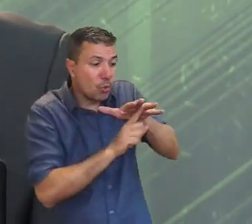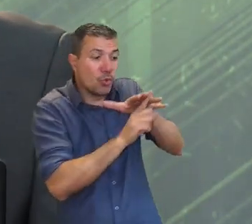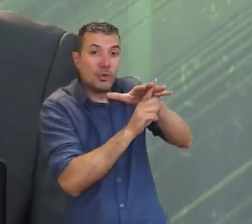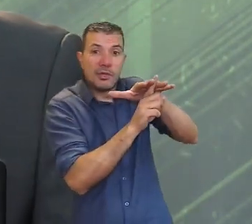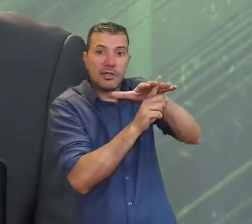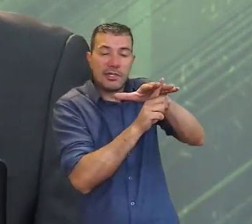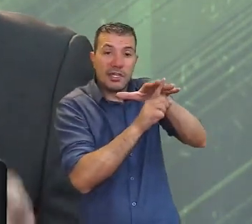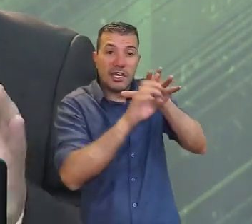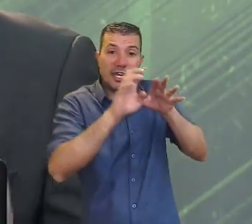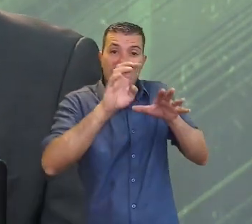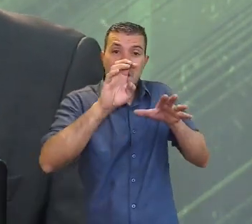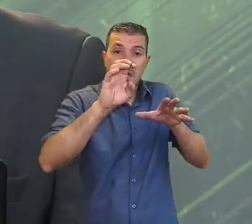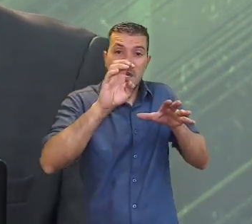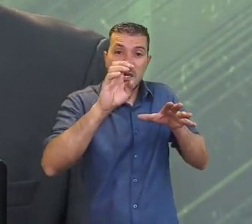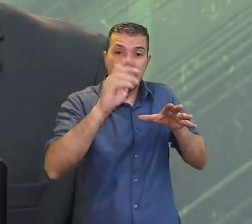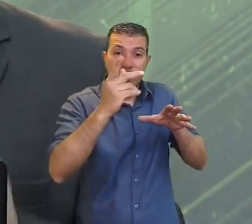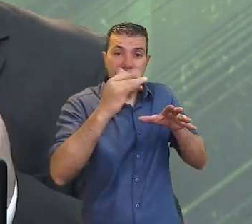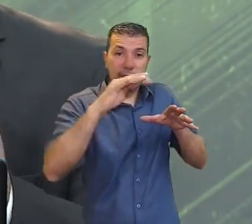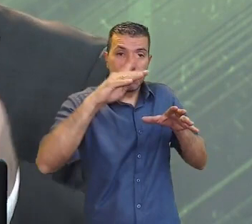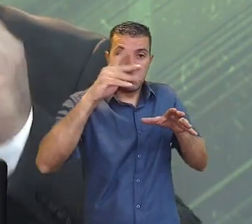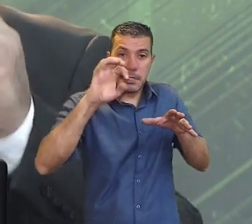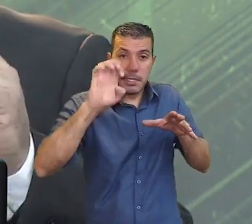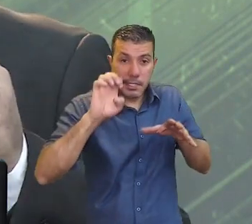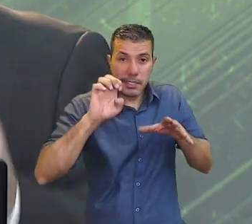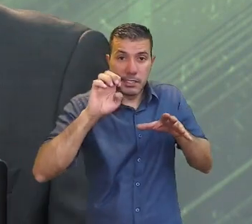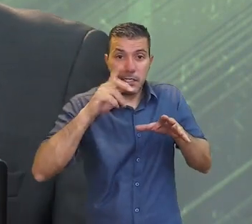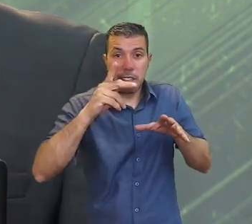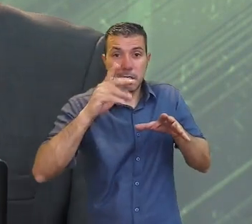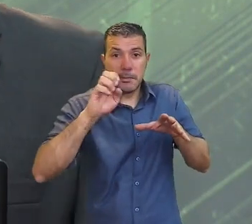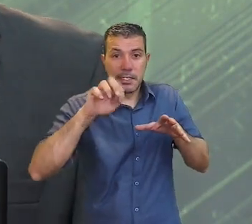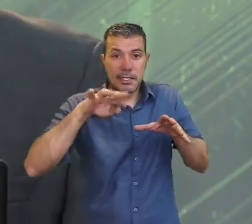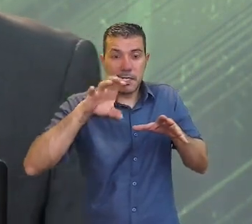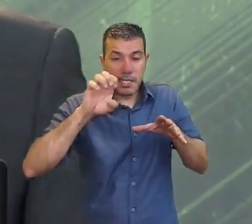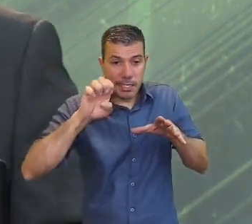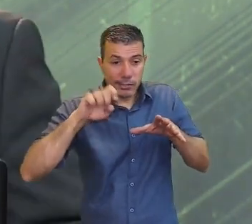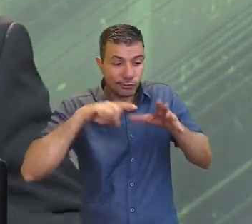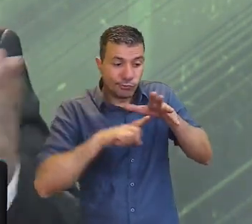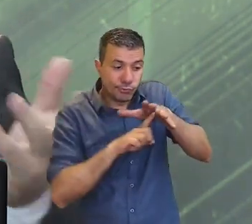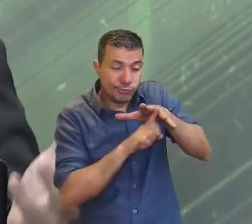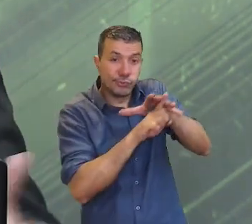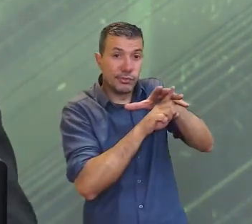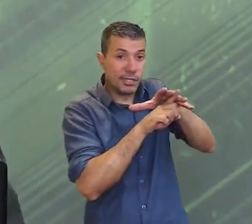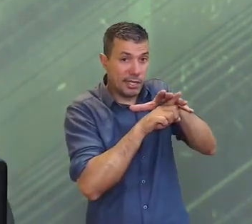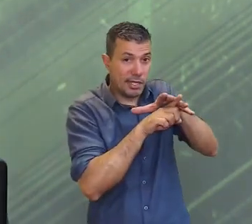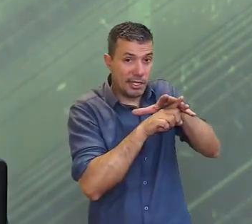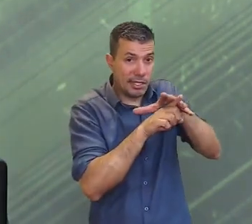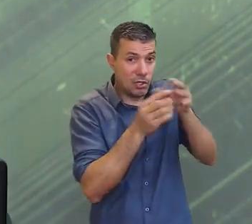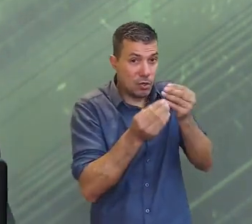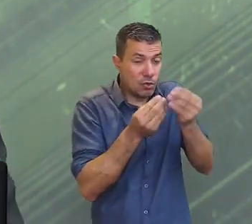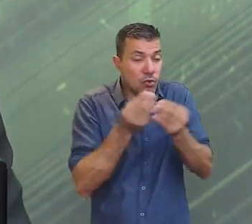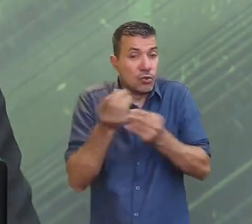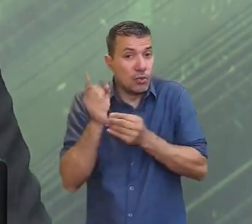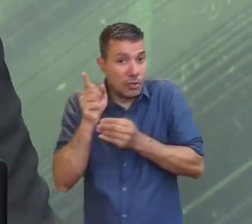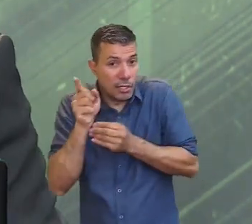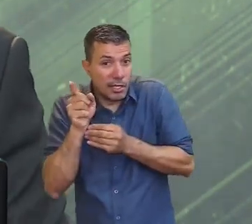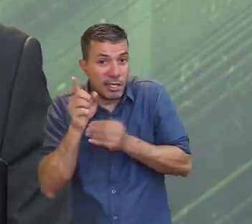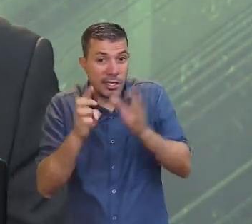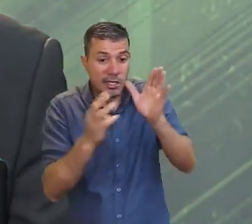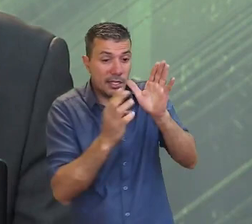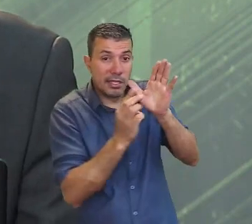seria finalmente destruído e dado o reino aos santos do Altíssimo. Você pode conferir depois aí com mais calma em